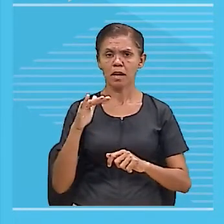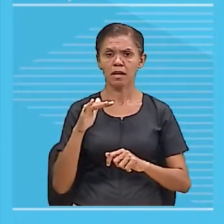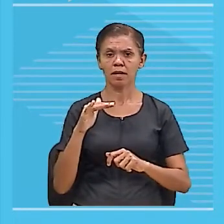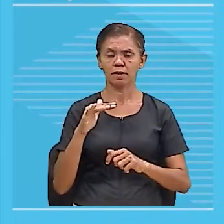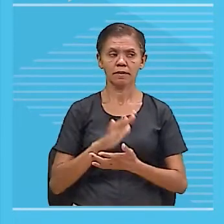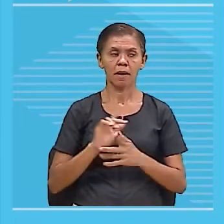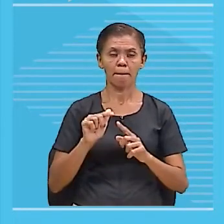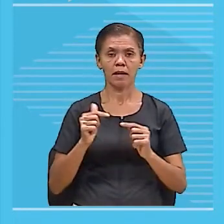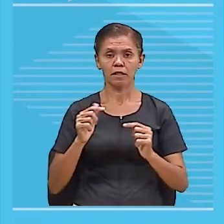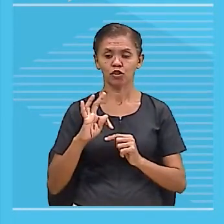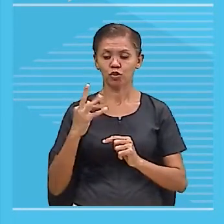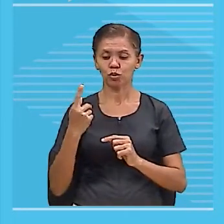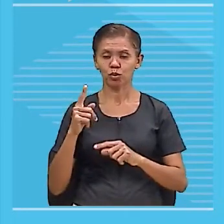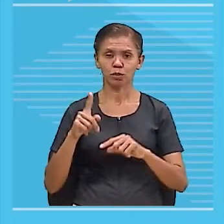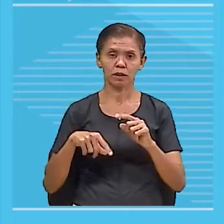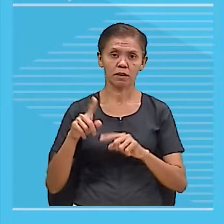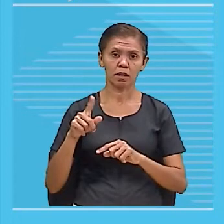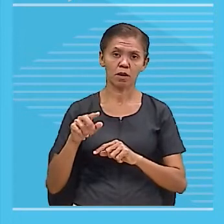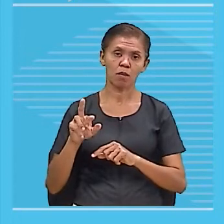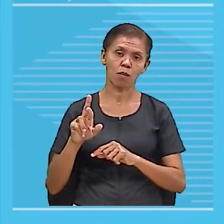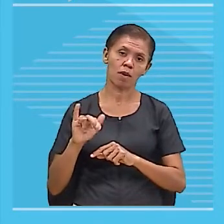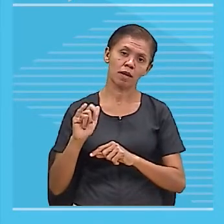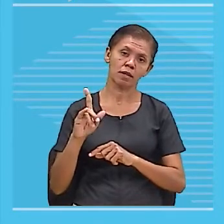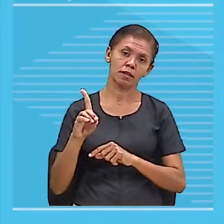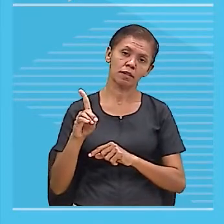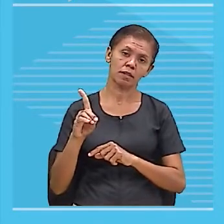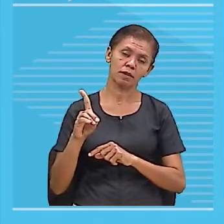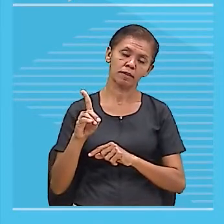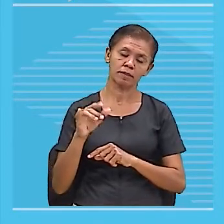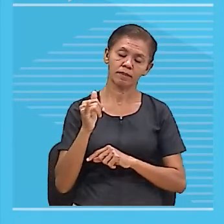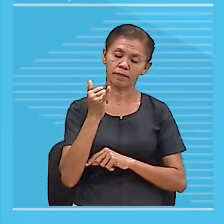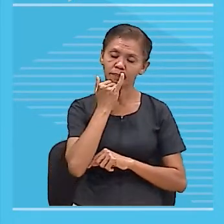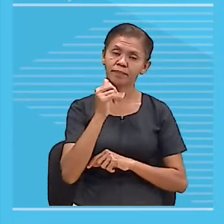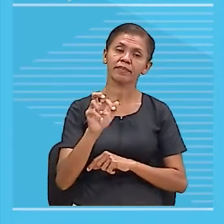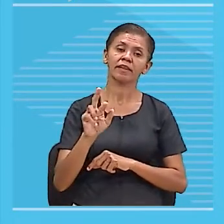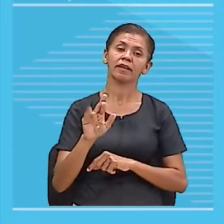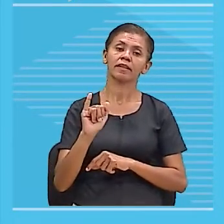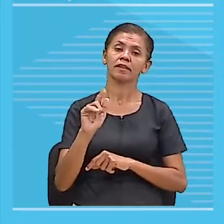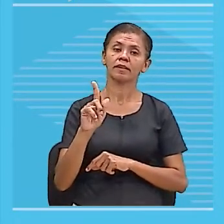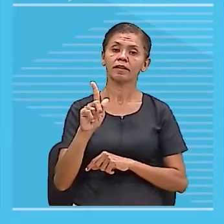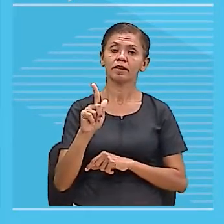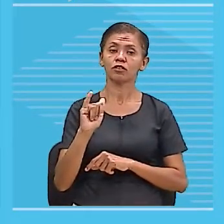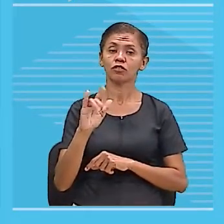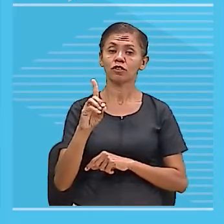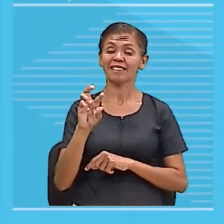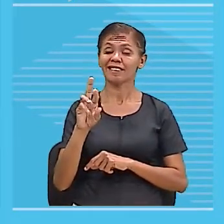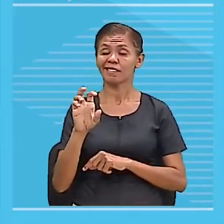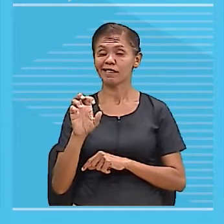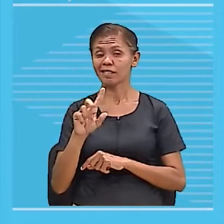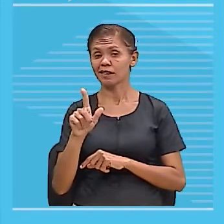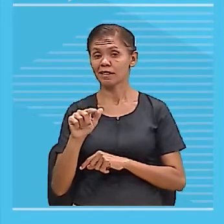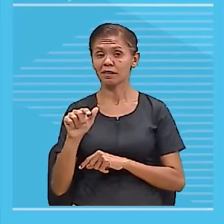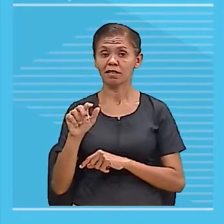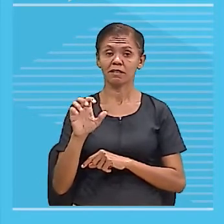Mas todo material tem a sua rigidez dielétrica, tem o seu limite de tensão que ele